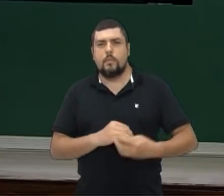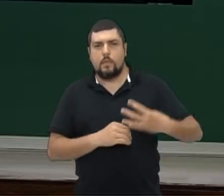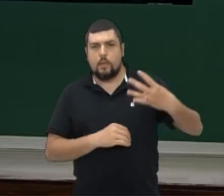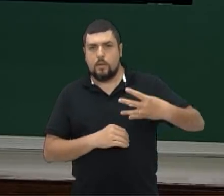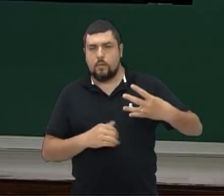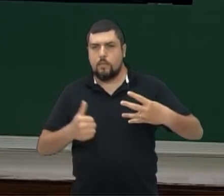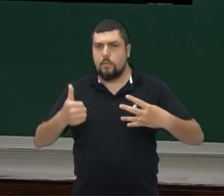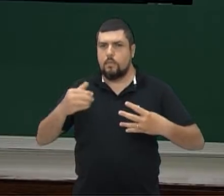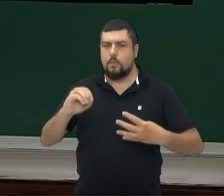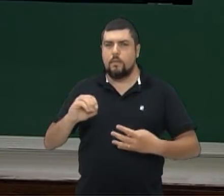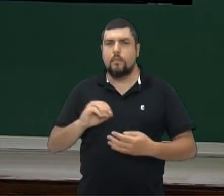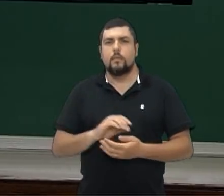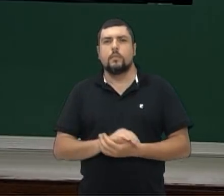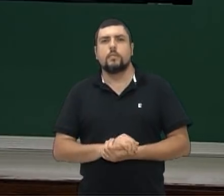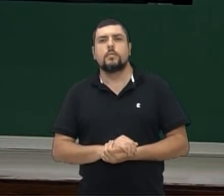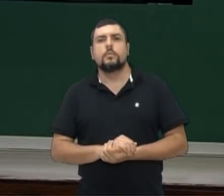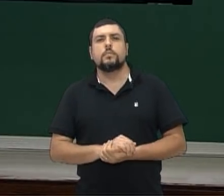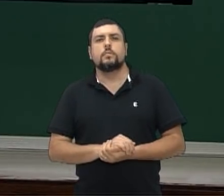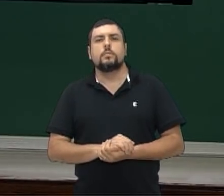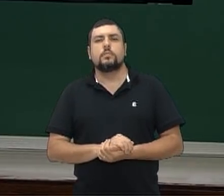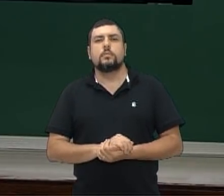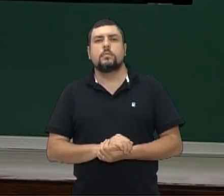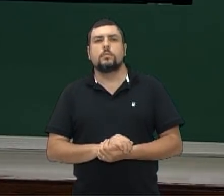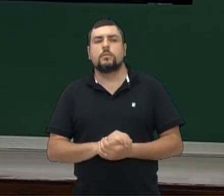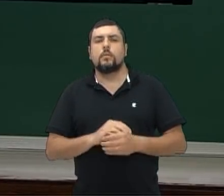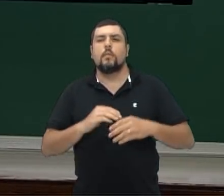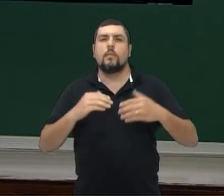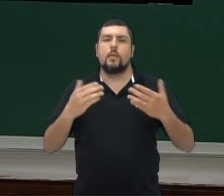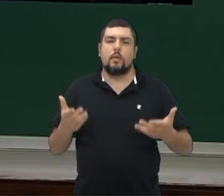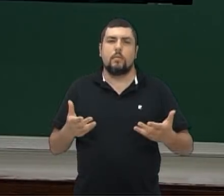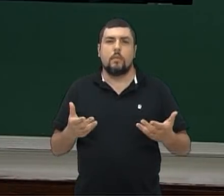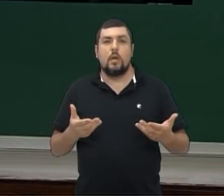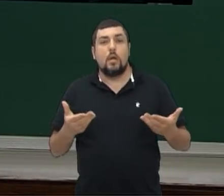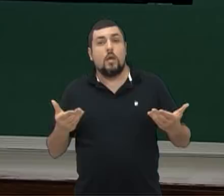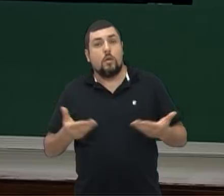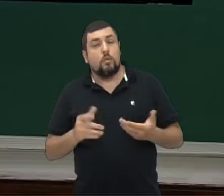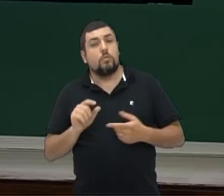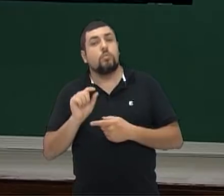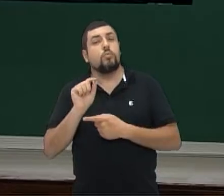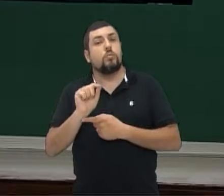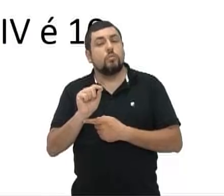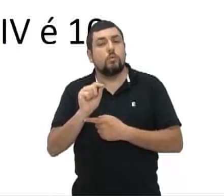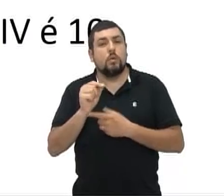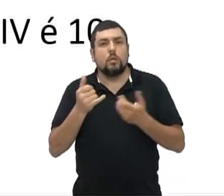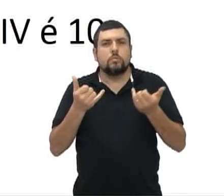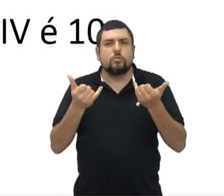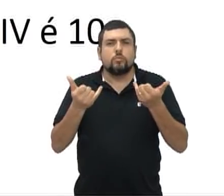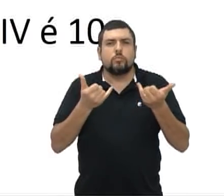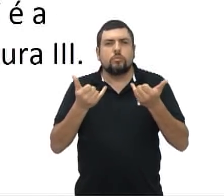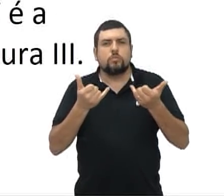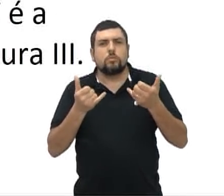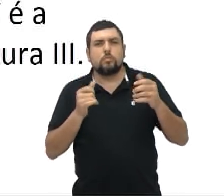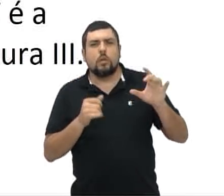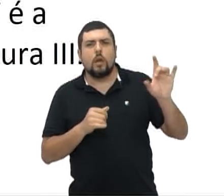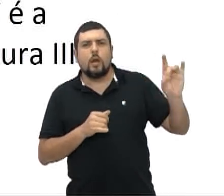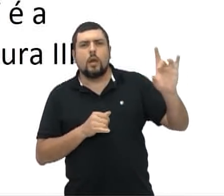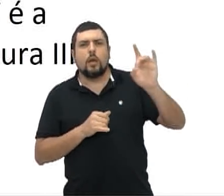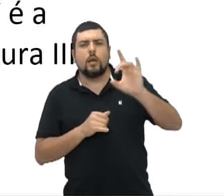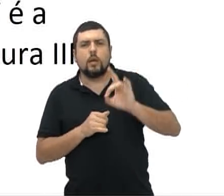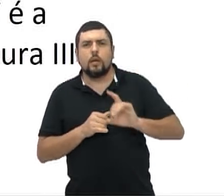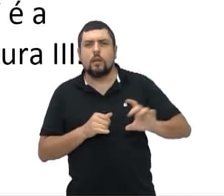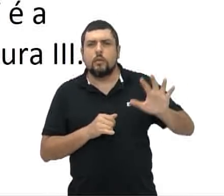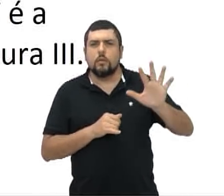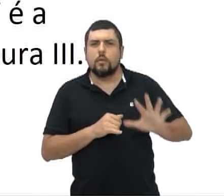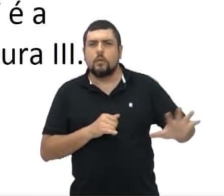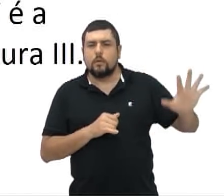4 é 10. Então, você tem a informação agora do perímetro de cada uma das figuras aqui.